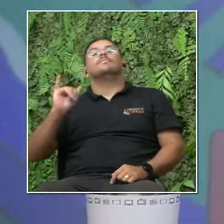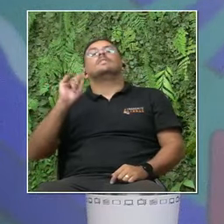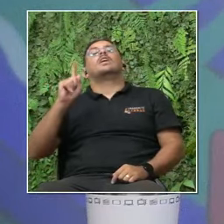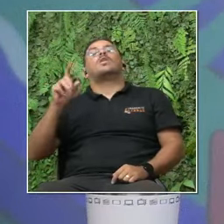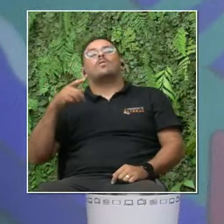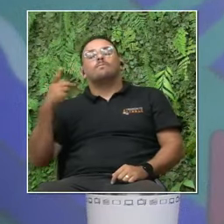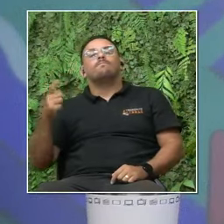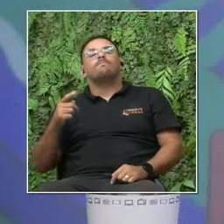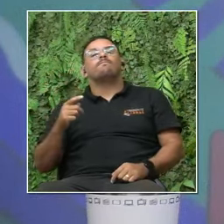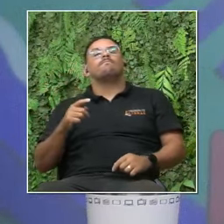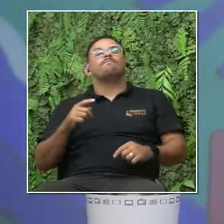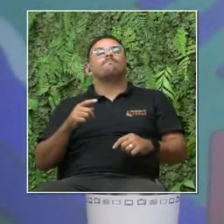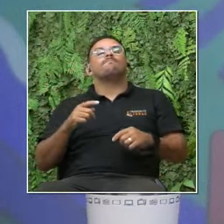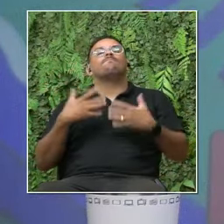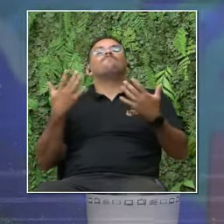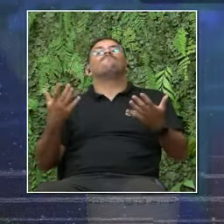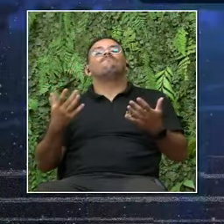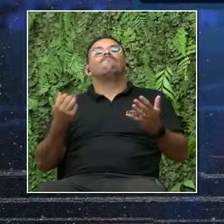seu